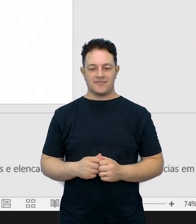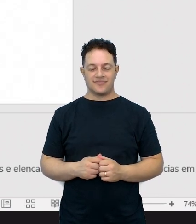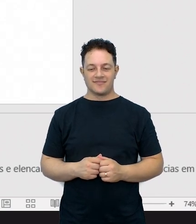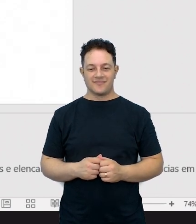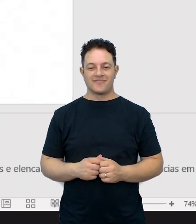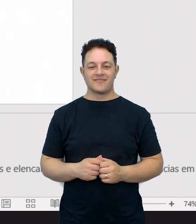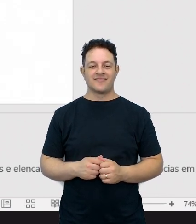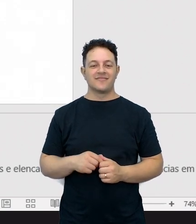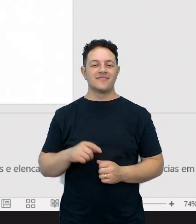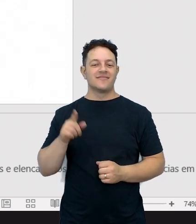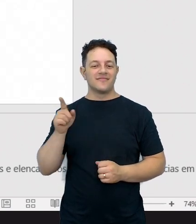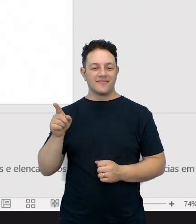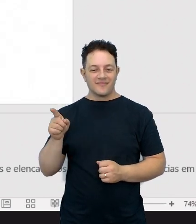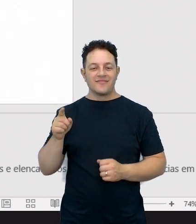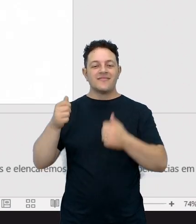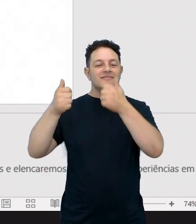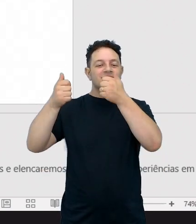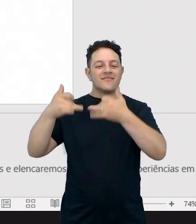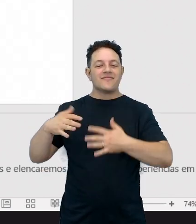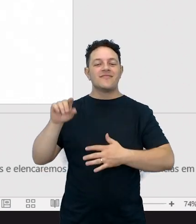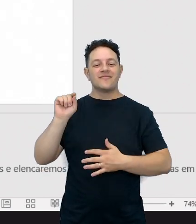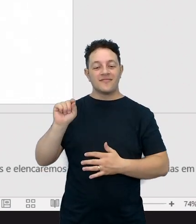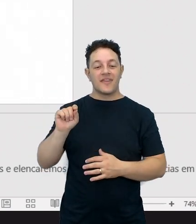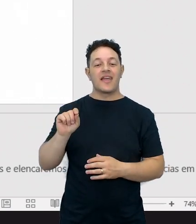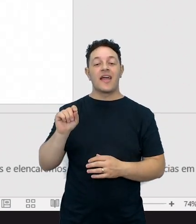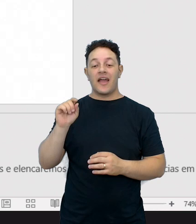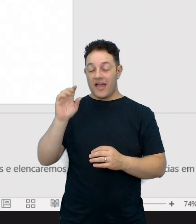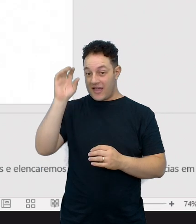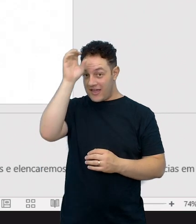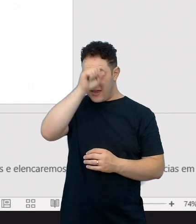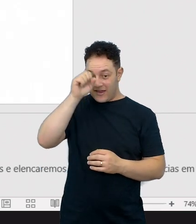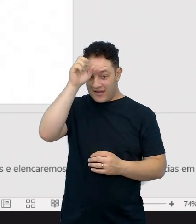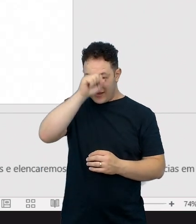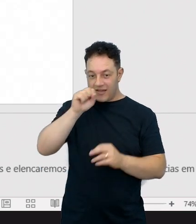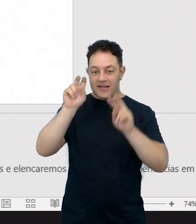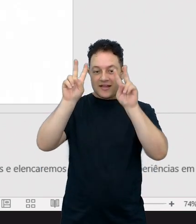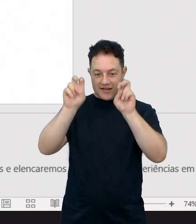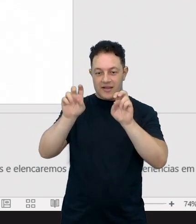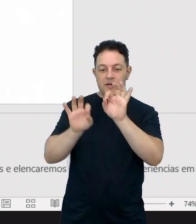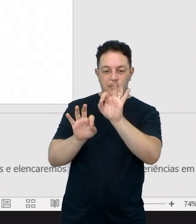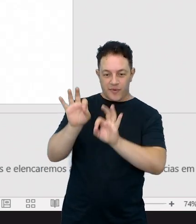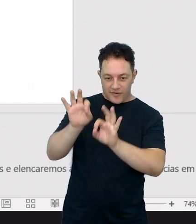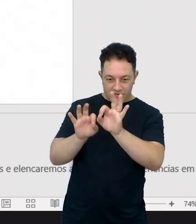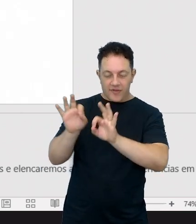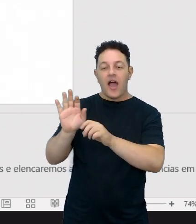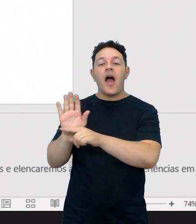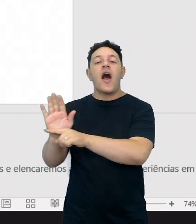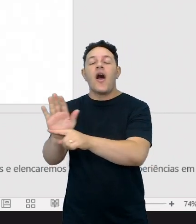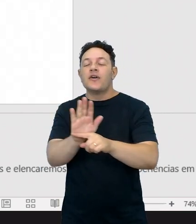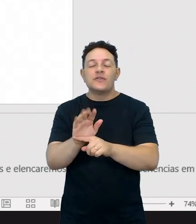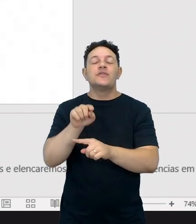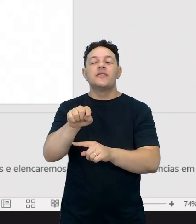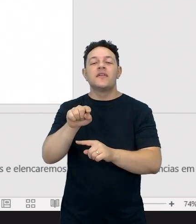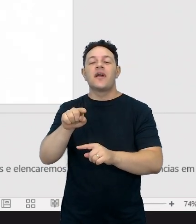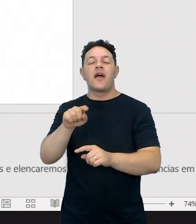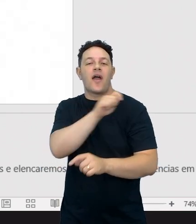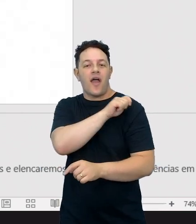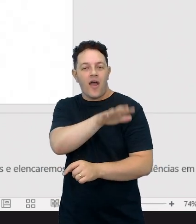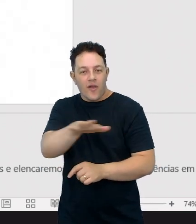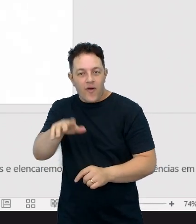os estudos de Bender, ele fala que a aprendizagem baseada em projetos viabiliza os estudantes